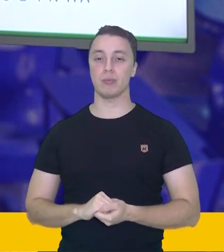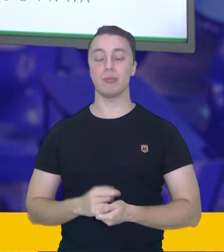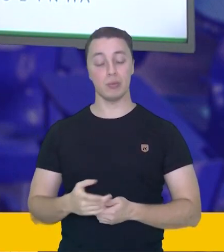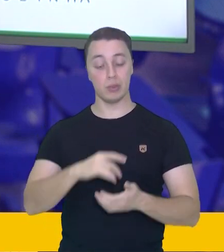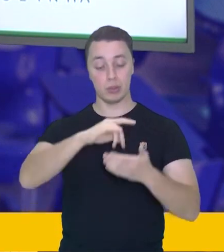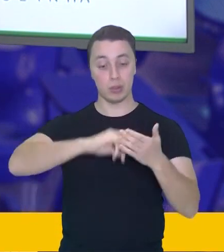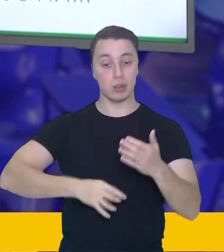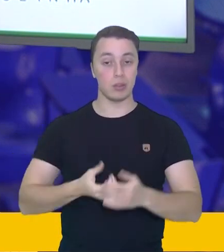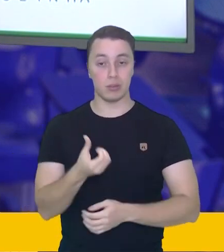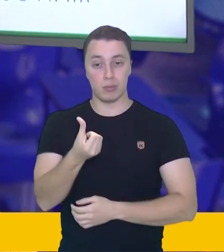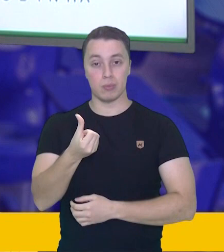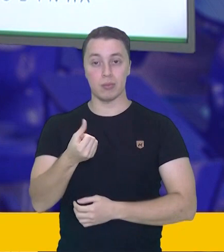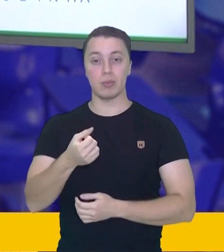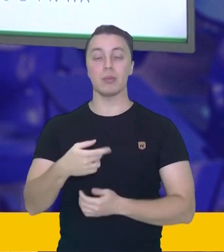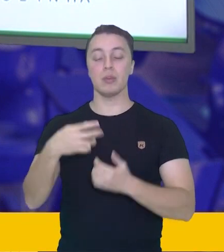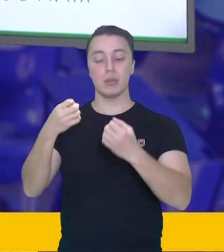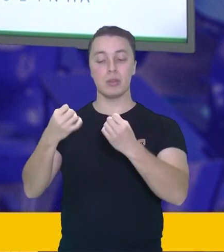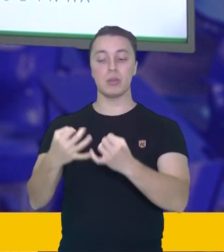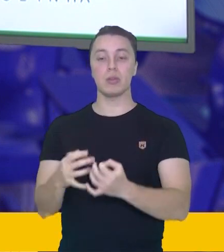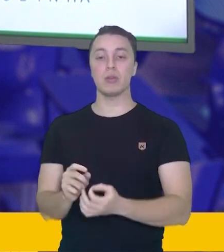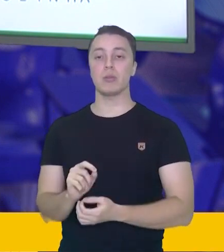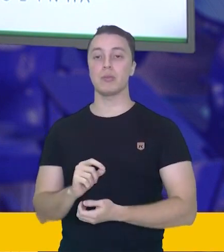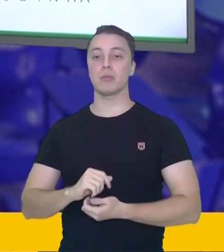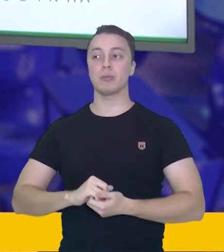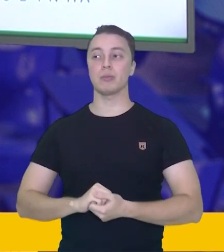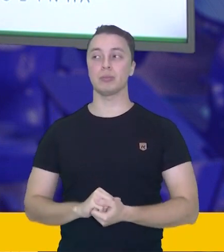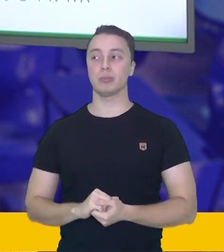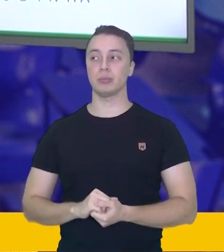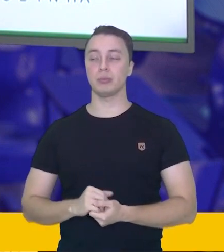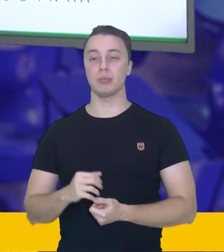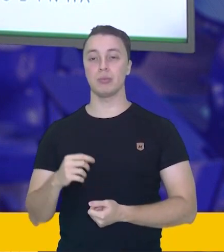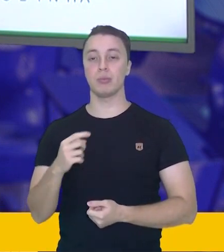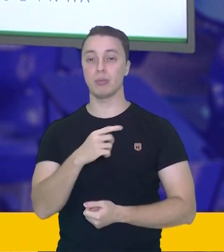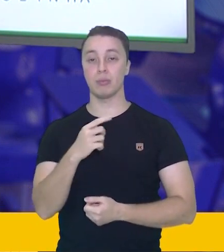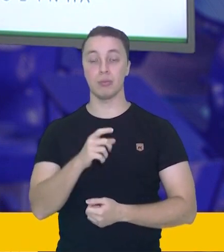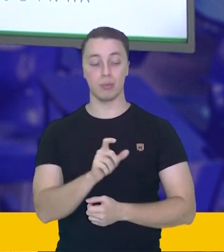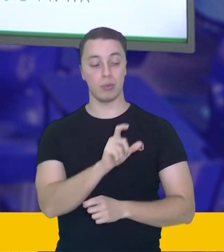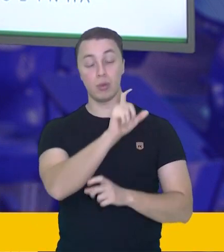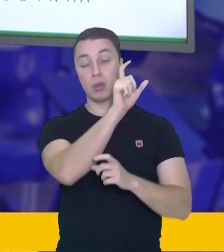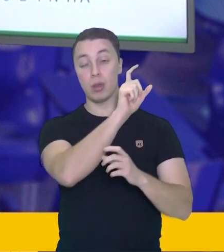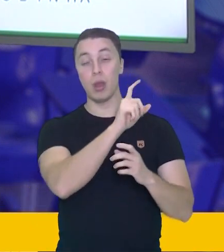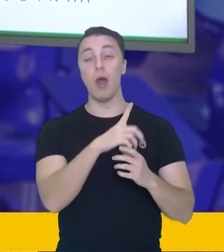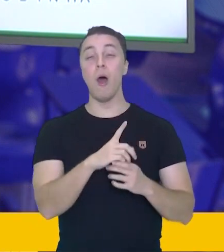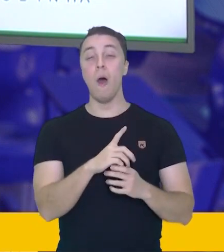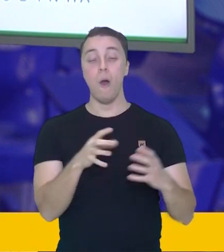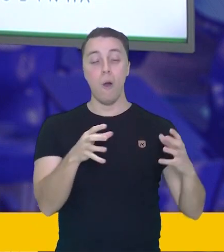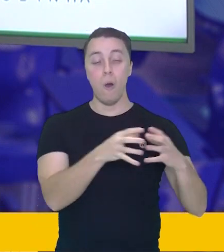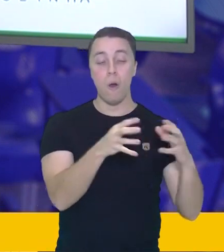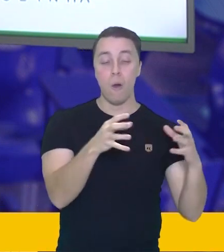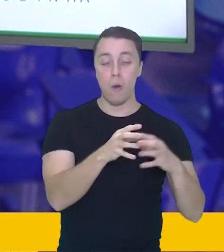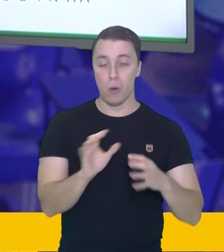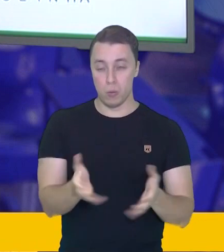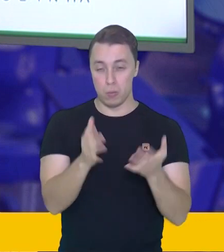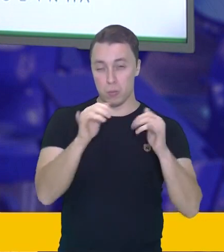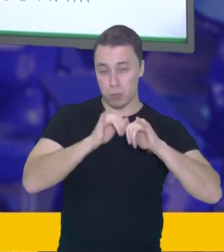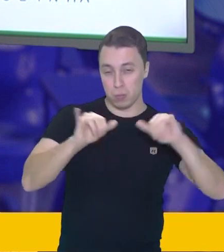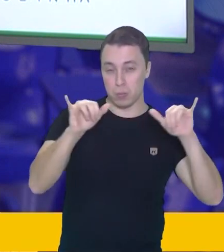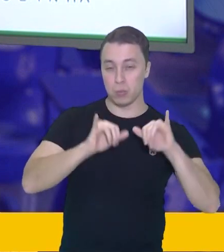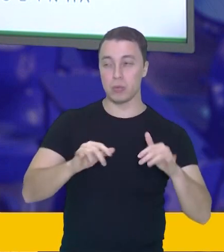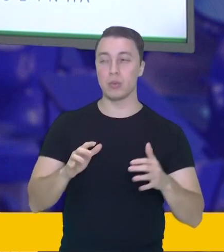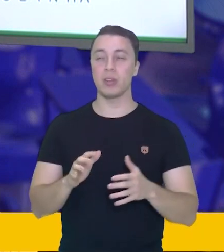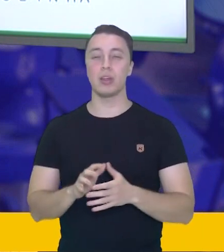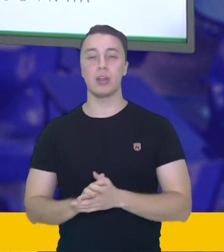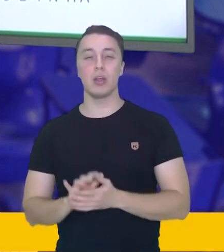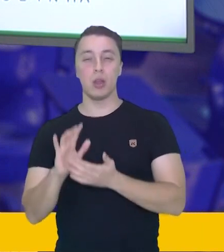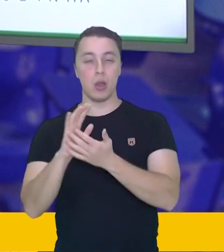Na atividade 6 dizia o seguinte: essa campanha comunitária traz algumas personagens da Turma da